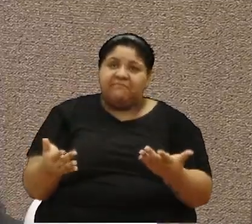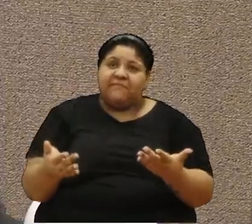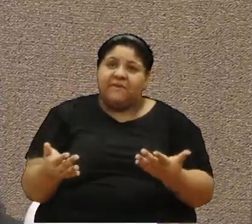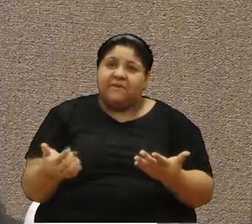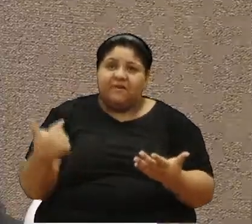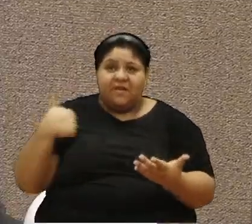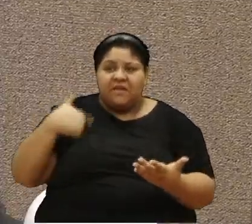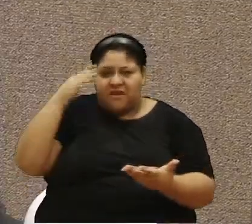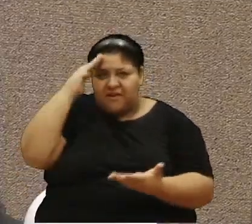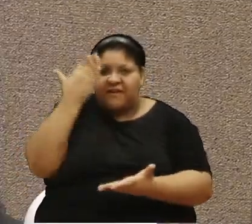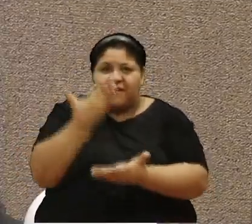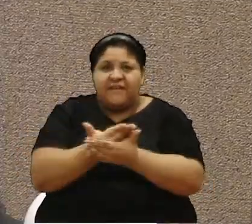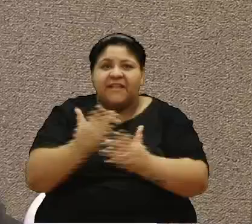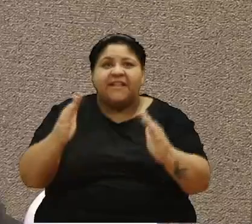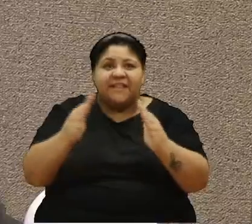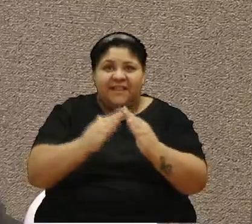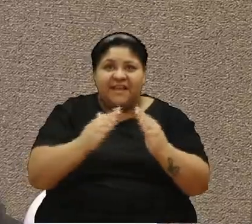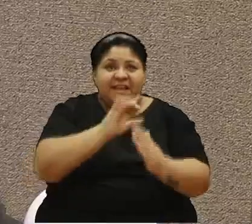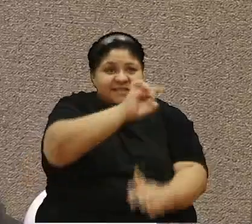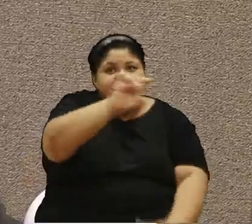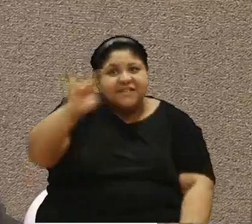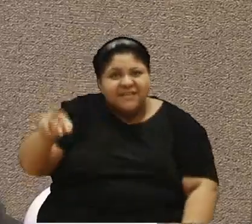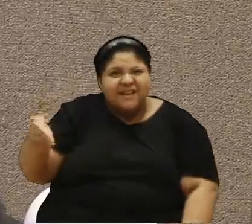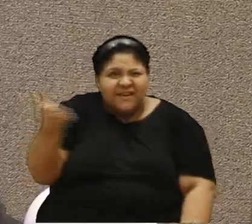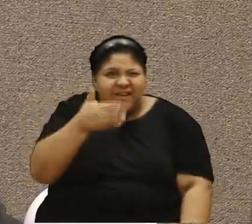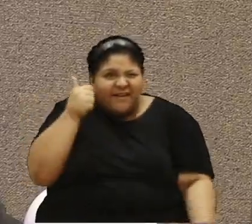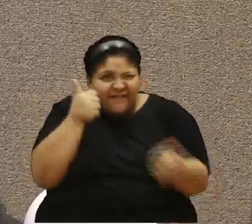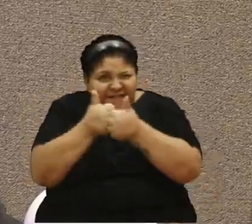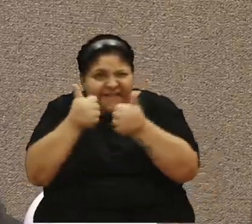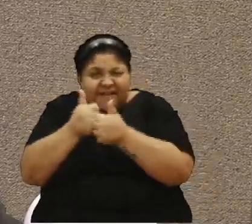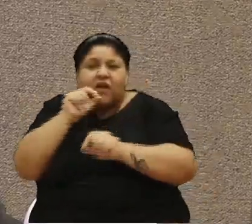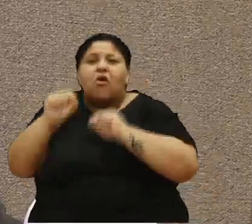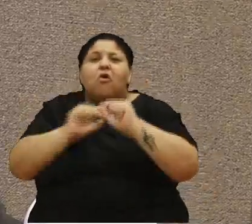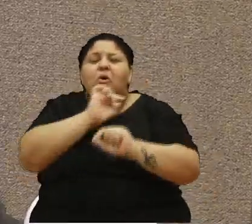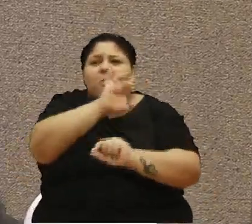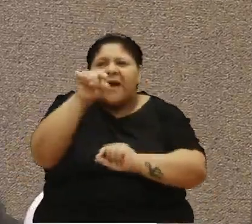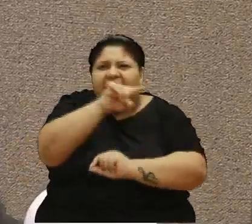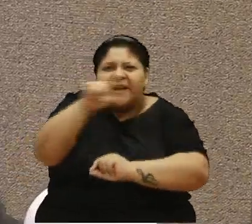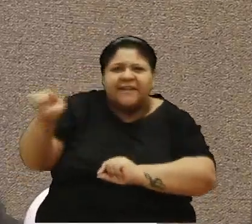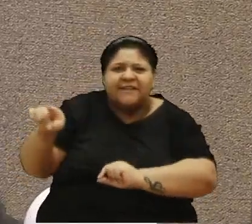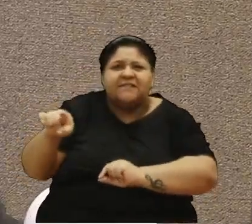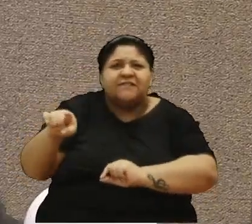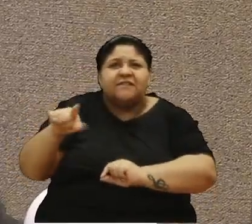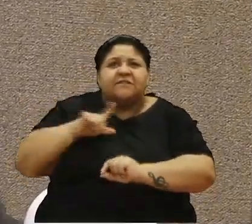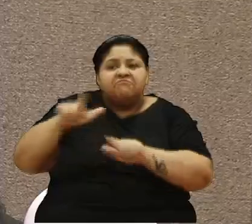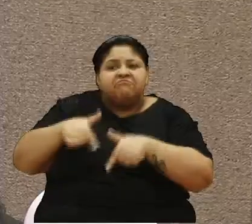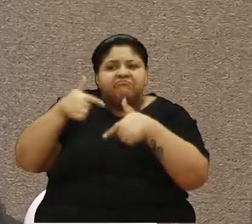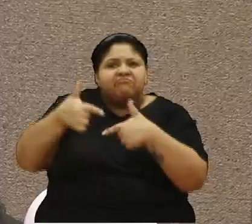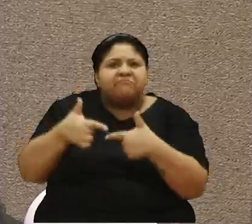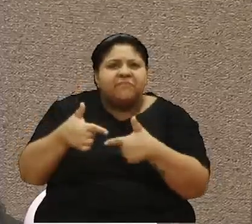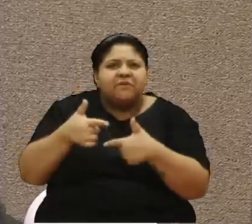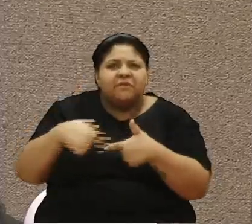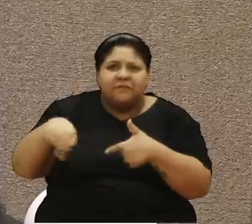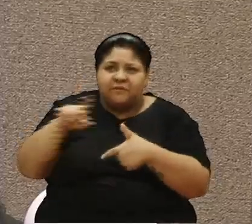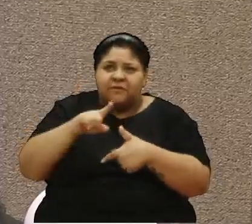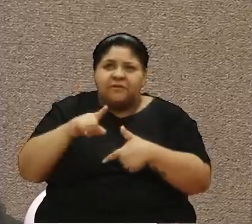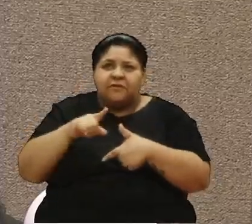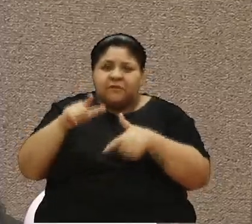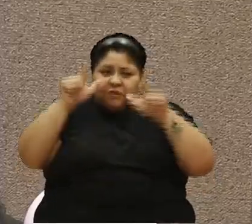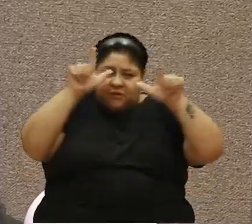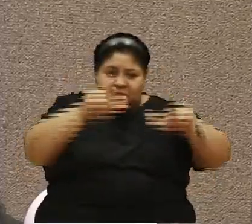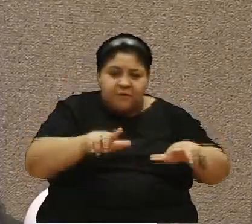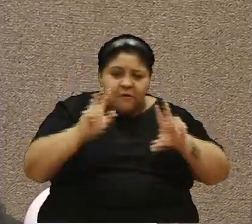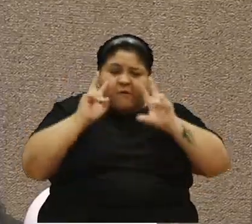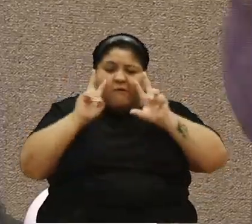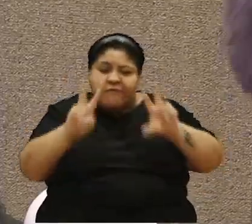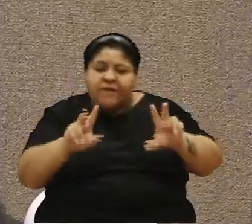E eu tenho certeza que na casa de cada um. Então vamos puxar mais pertinho? Como é que cada um de nós lida com isso? Vamos subir nos nossos gabinetes. Vamos ver se